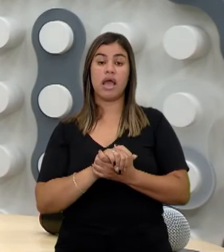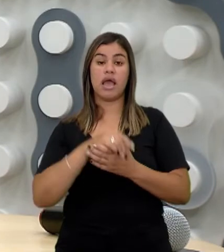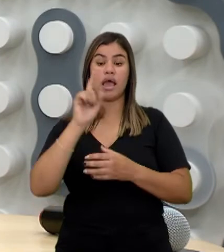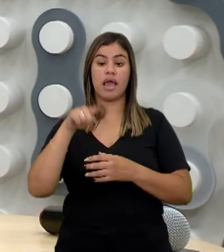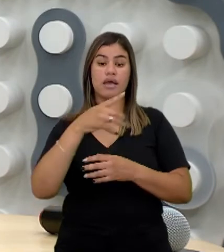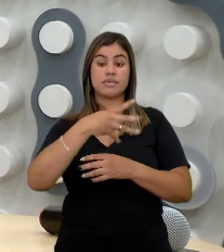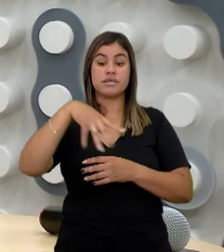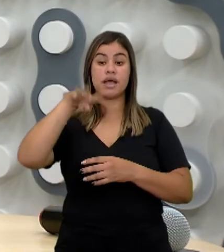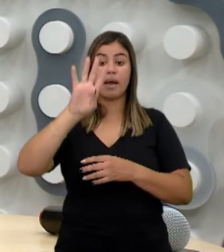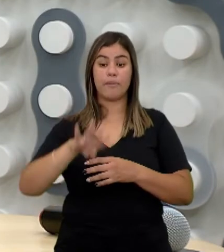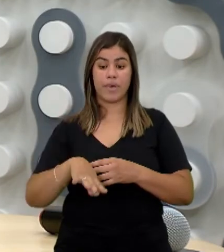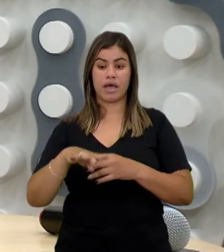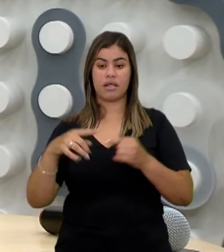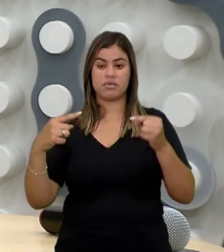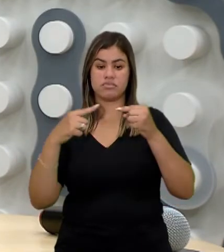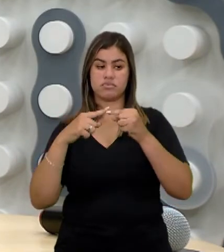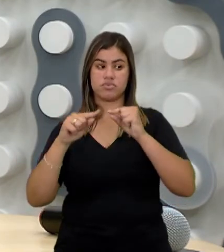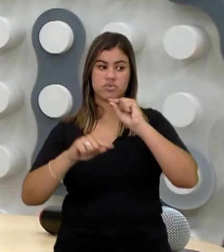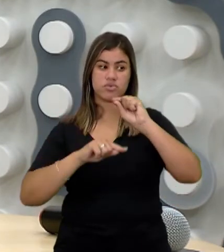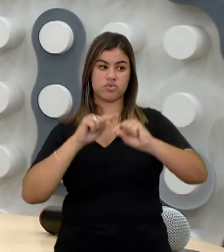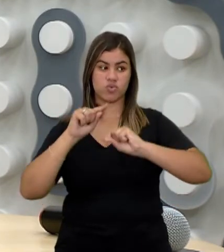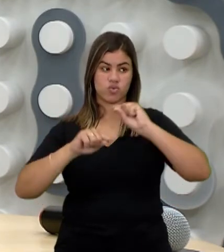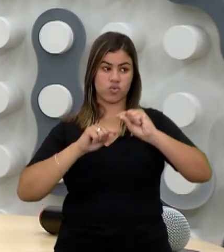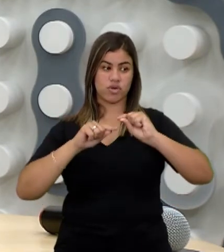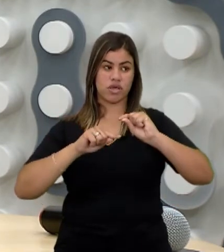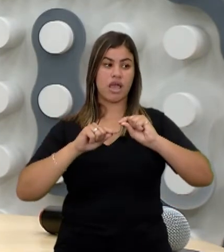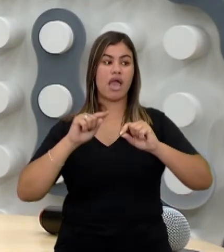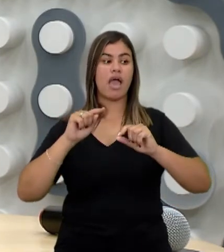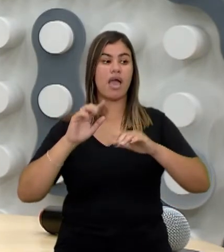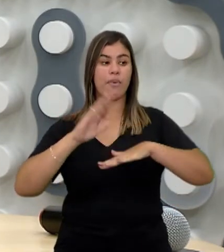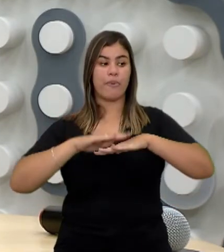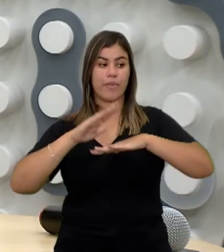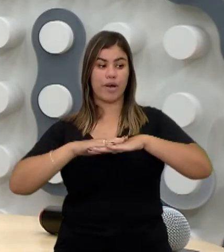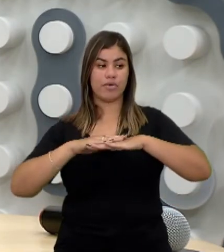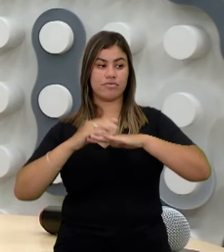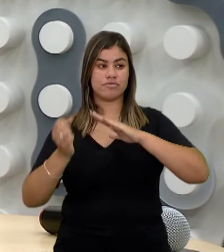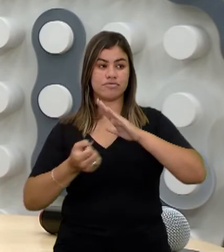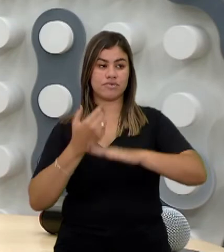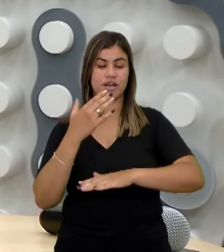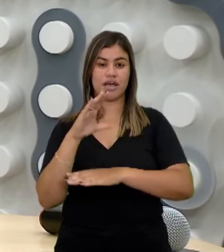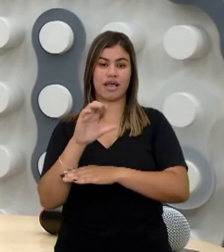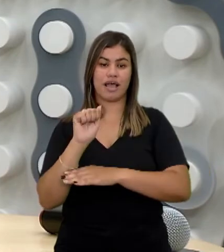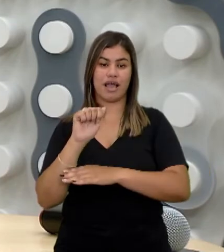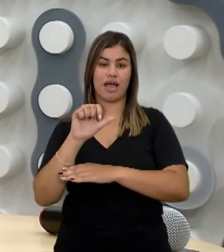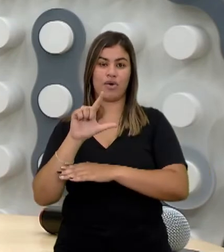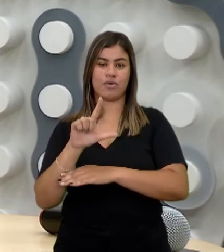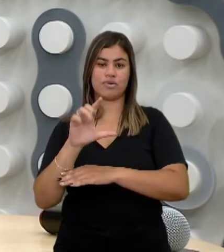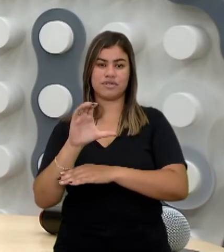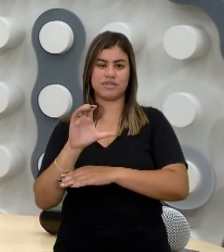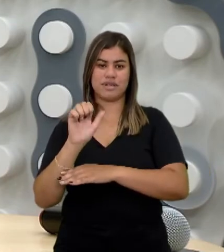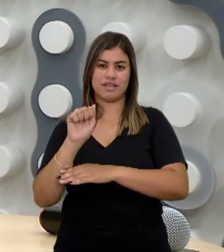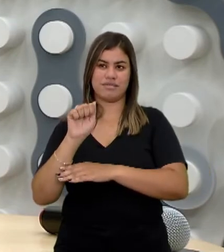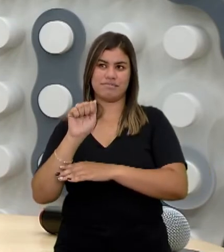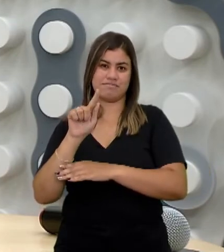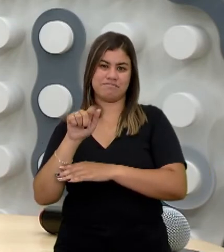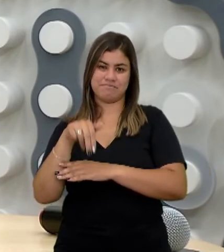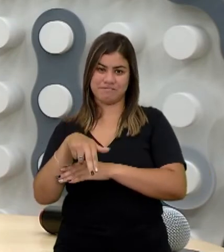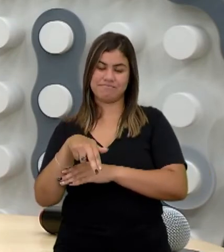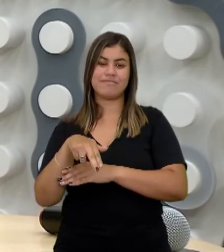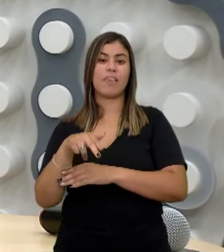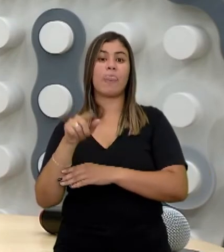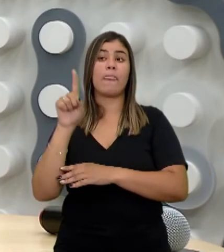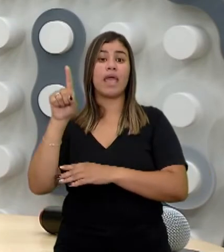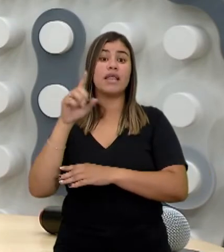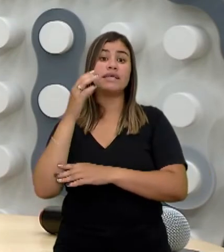aí, um dos primeiros a elaborar foi Carl Sagan, né? Carl Sagan foi um grande cientista aí, norte-americano, né?